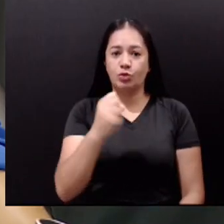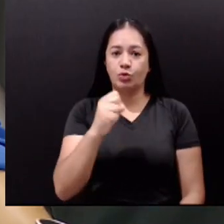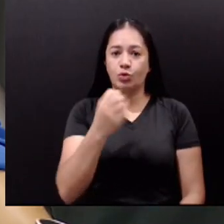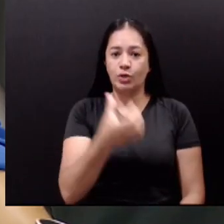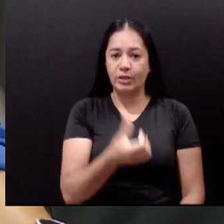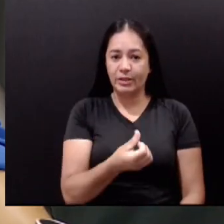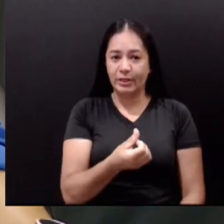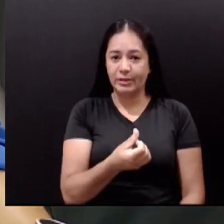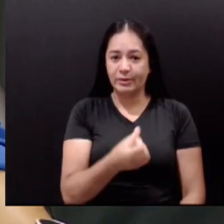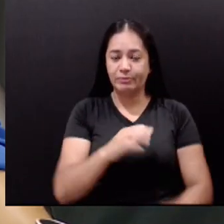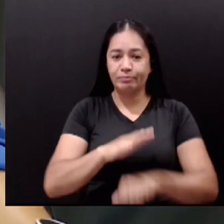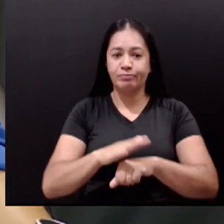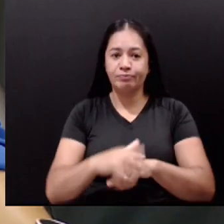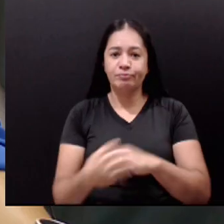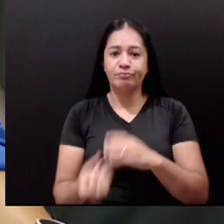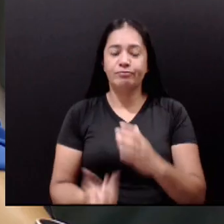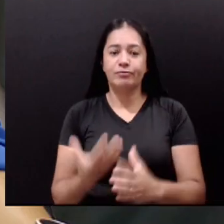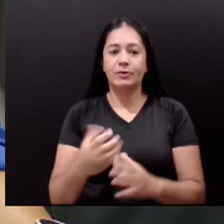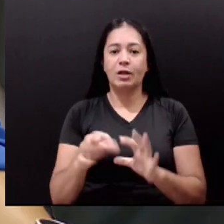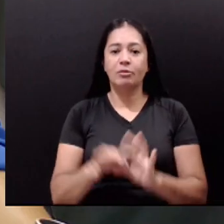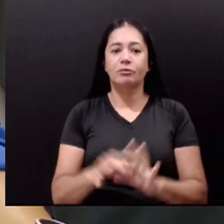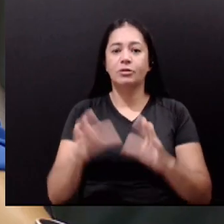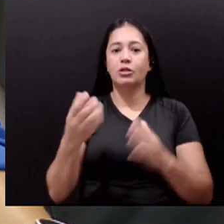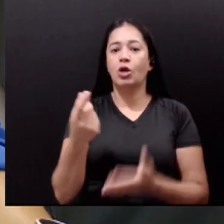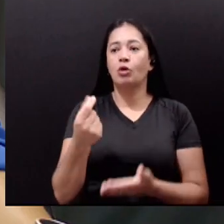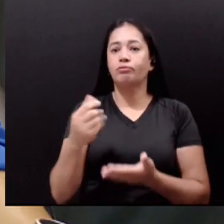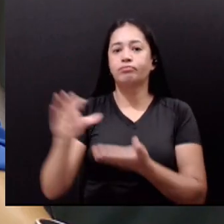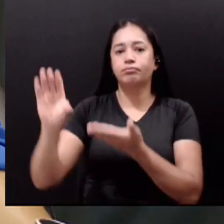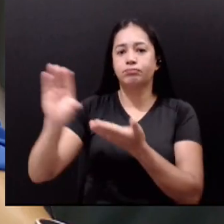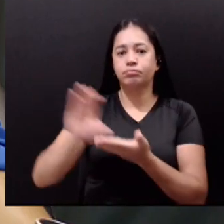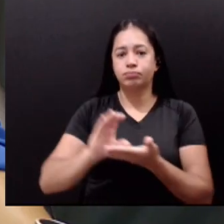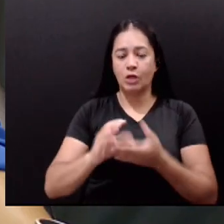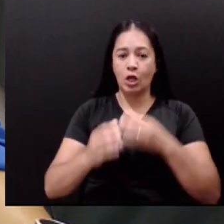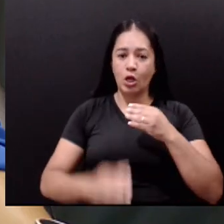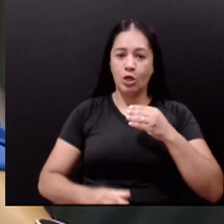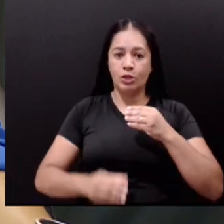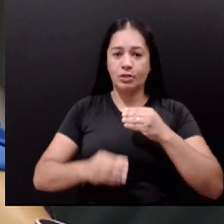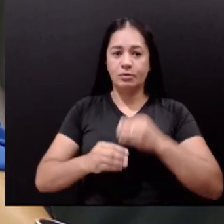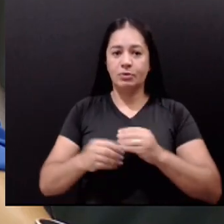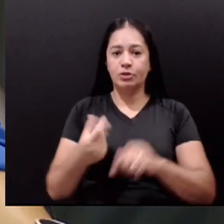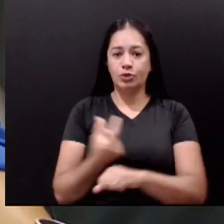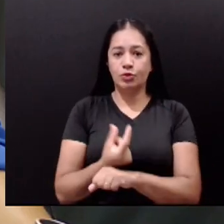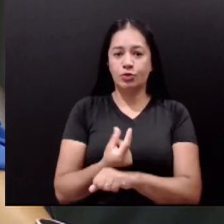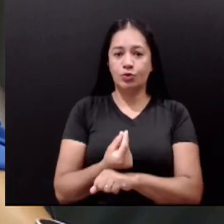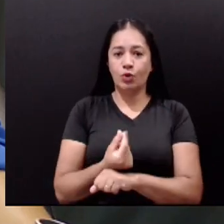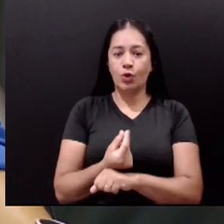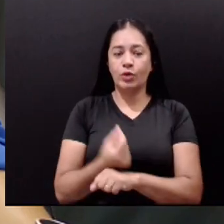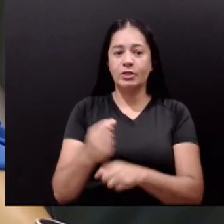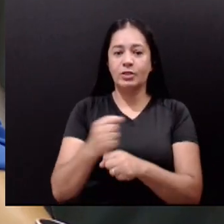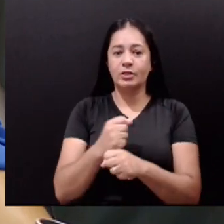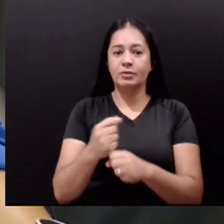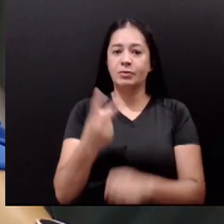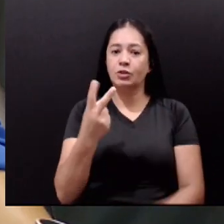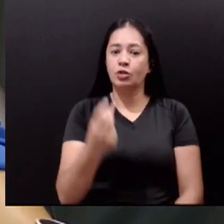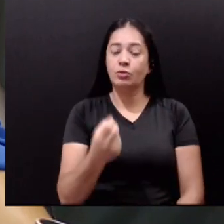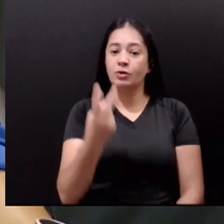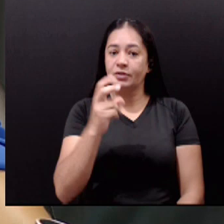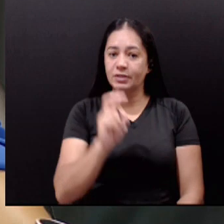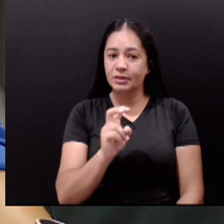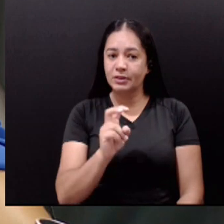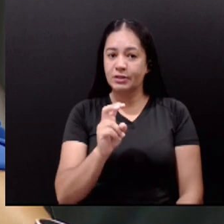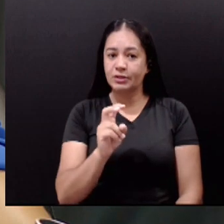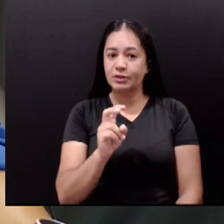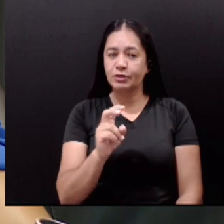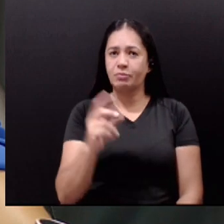que autoriza a abertura de crédito adicional especial no orçamento de 2025 da Câmara de Campinas. O valor será de R$